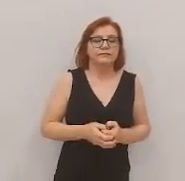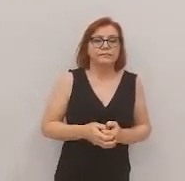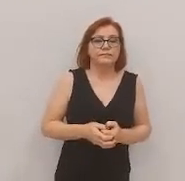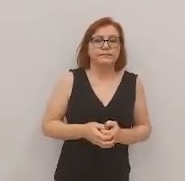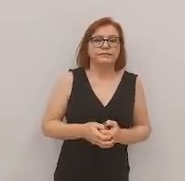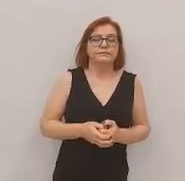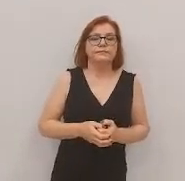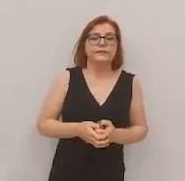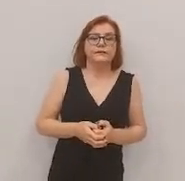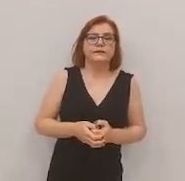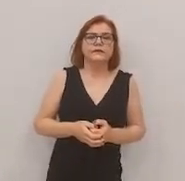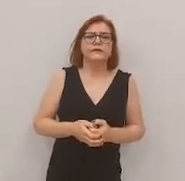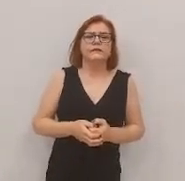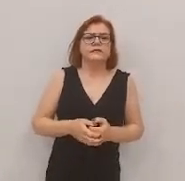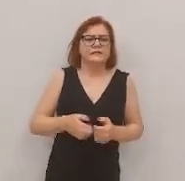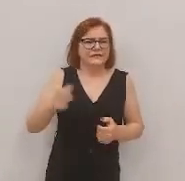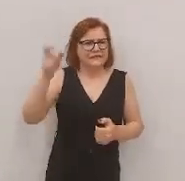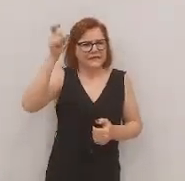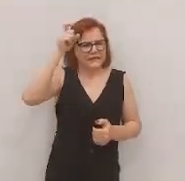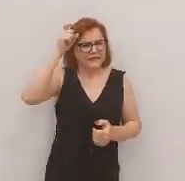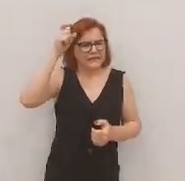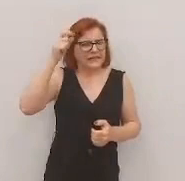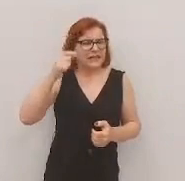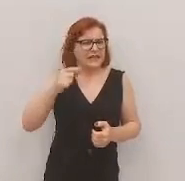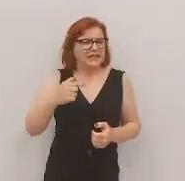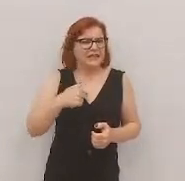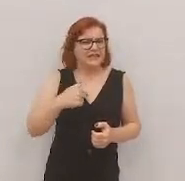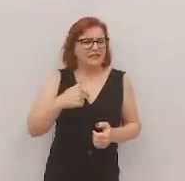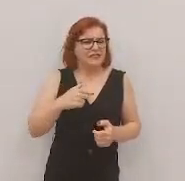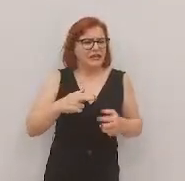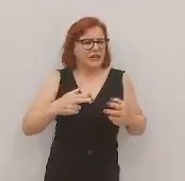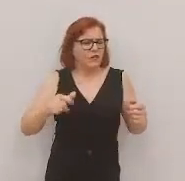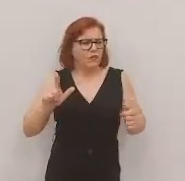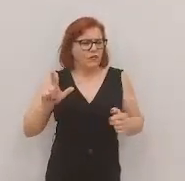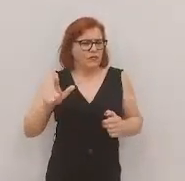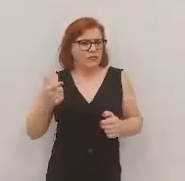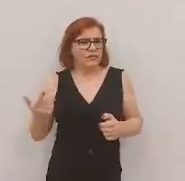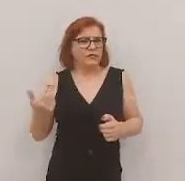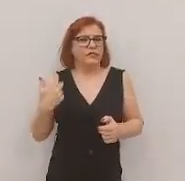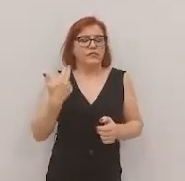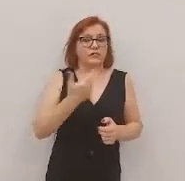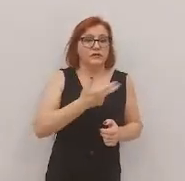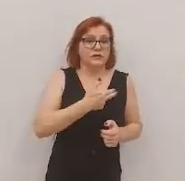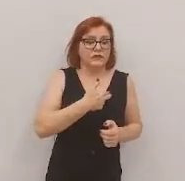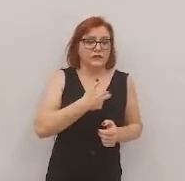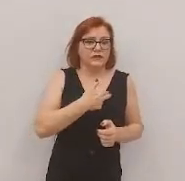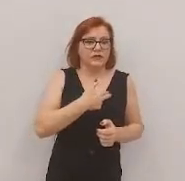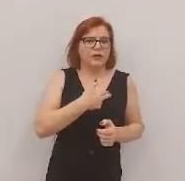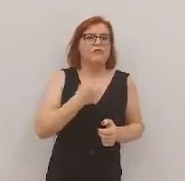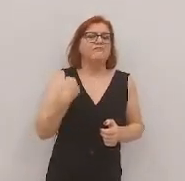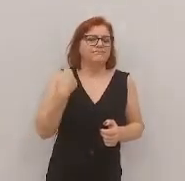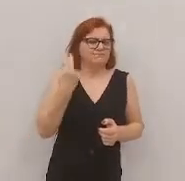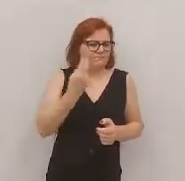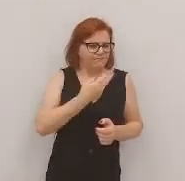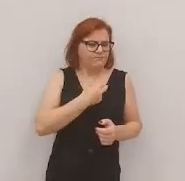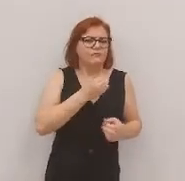registro de pecado. Era esse registro de pecado. Falou,